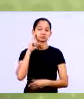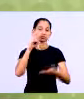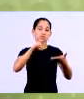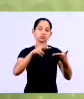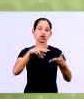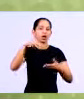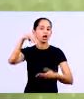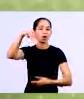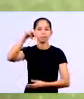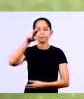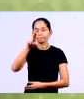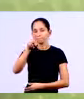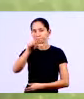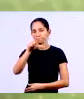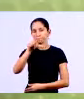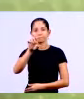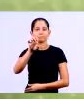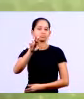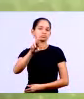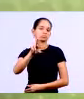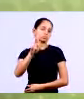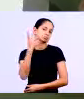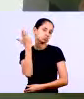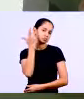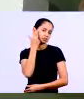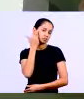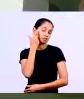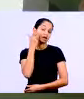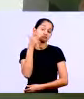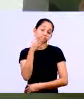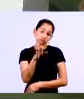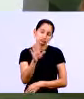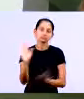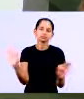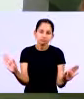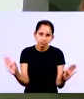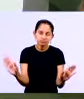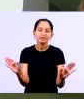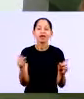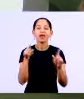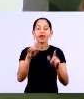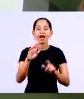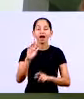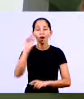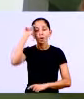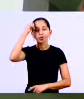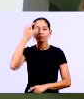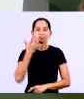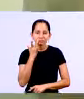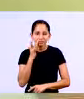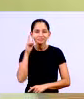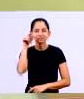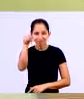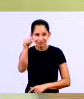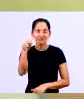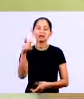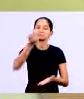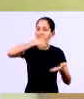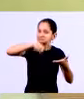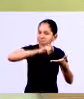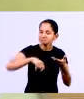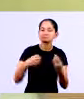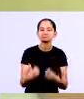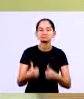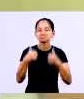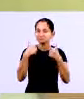Müller. Certo? Se não tivesse o trema. Os alunos de Ouro Preto estão atentos também, corrigiram as atividades. Acredito que todos se